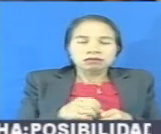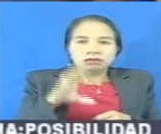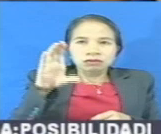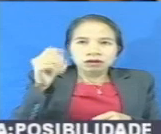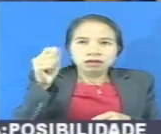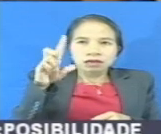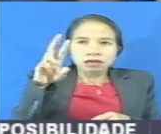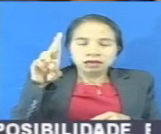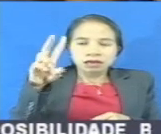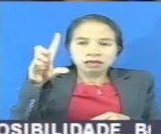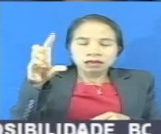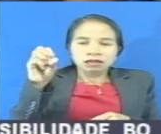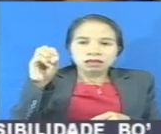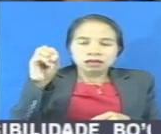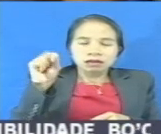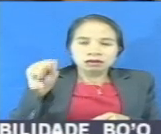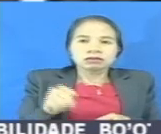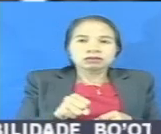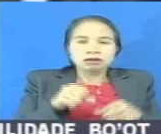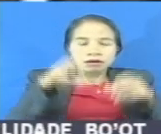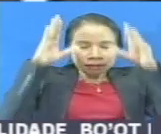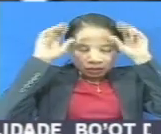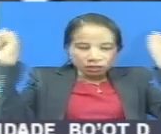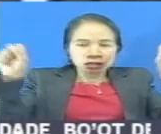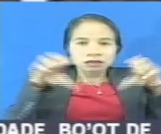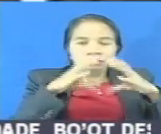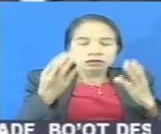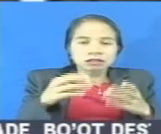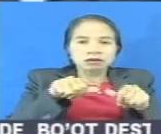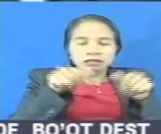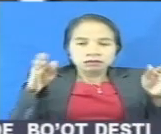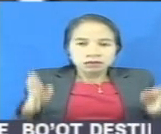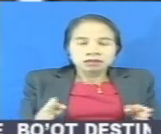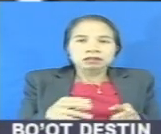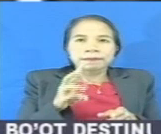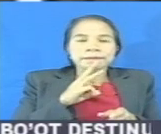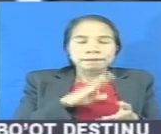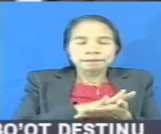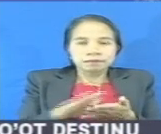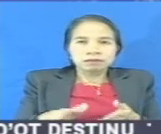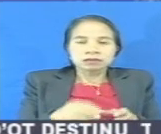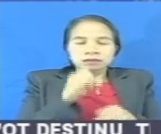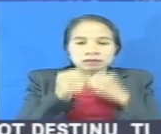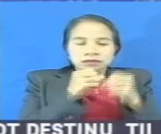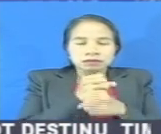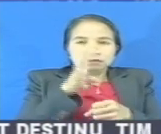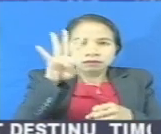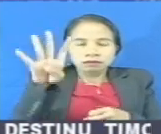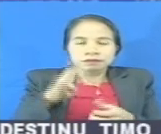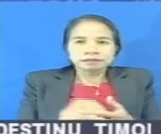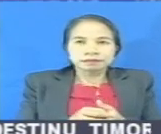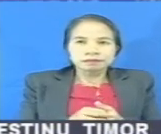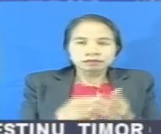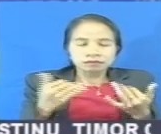dos Reis, ba presidente do Conselho de Administração de Emos Timor-Leste, ba período Tinanhat. Mohin,